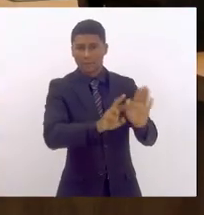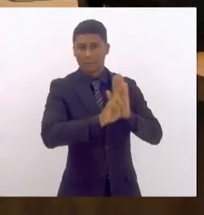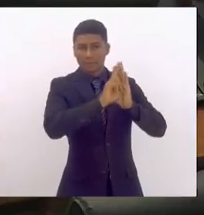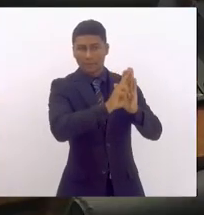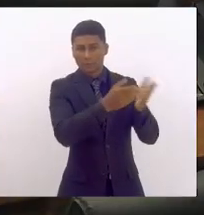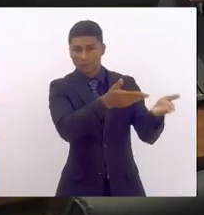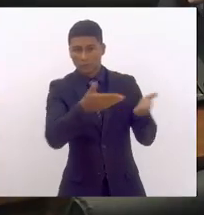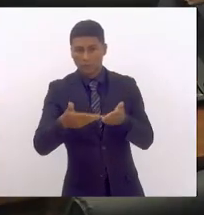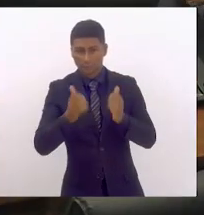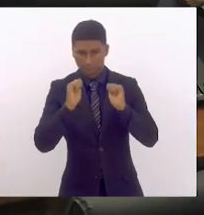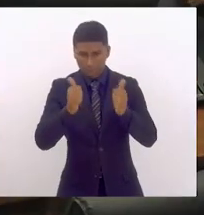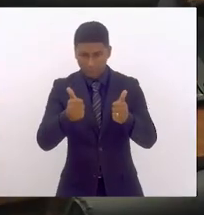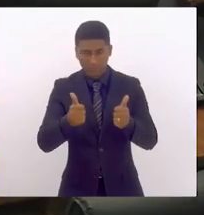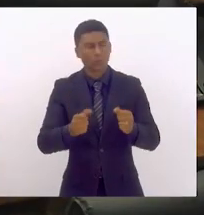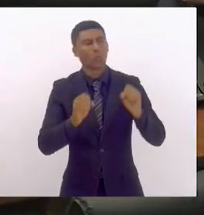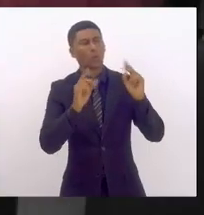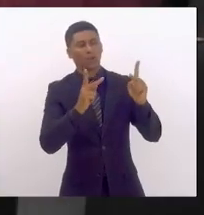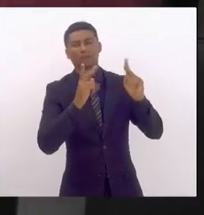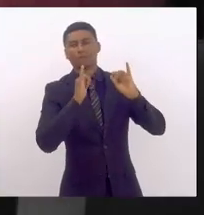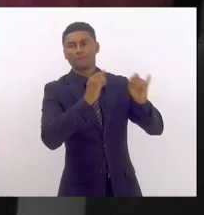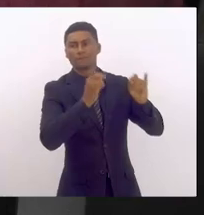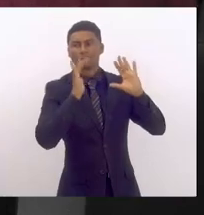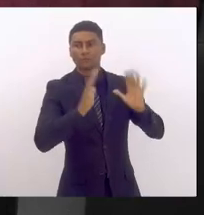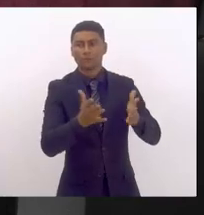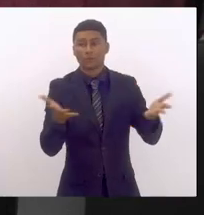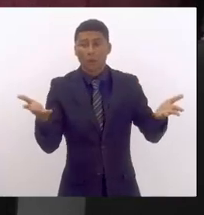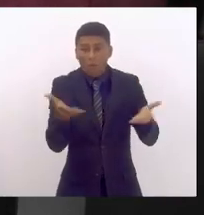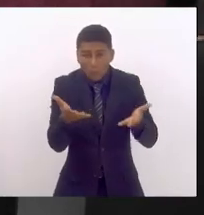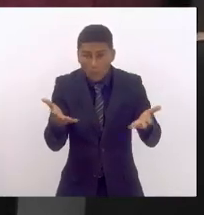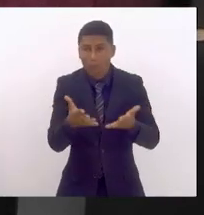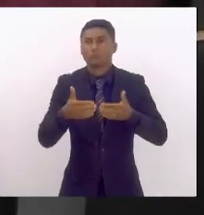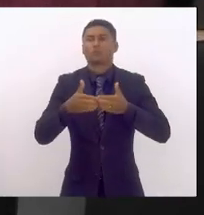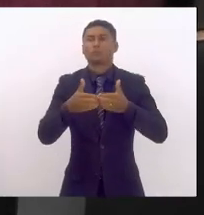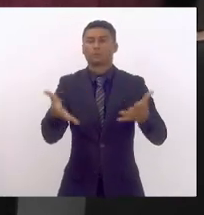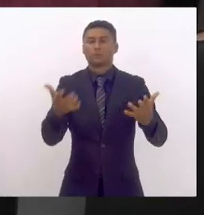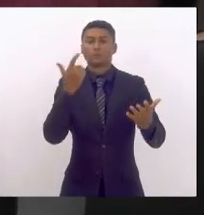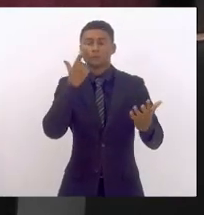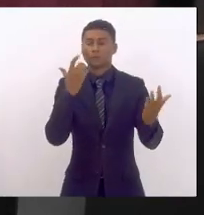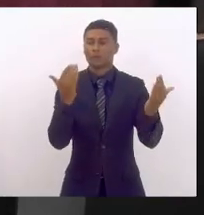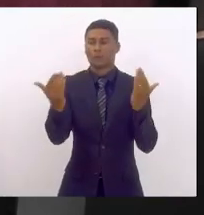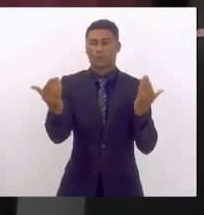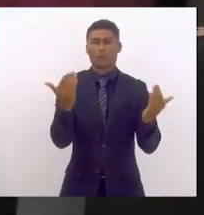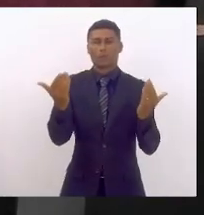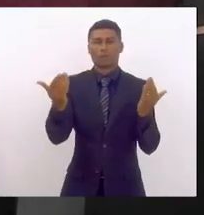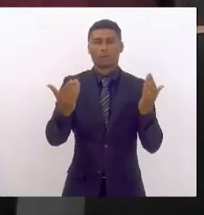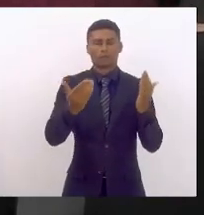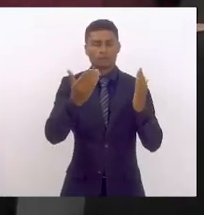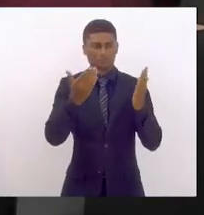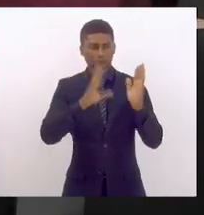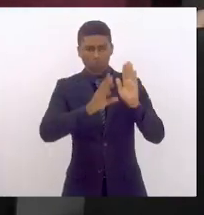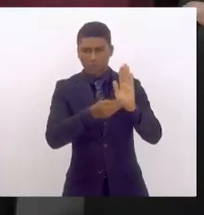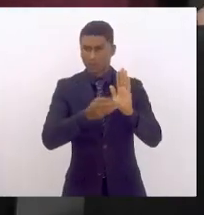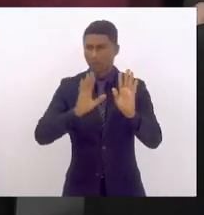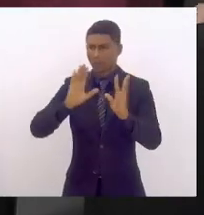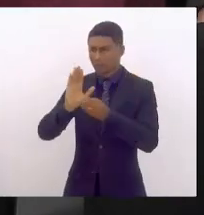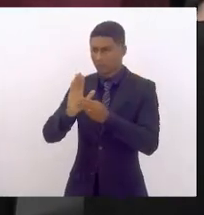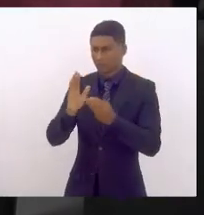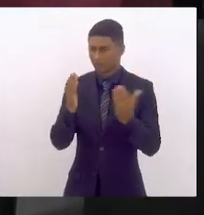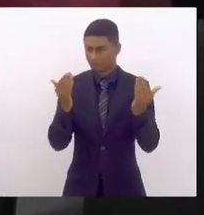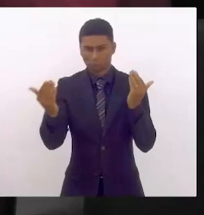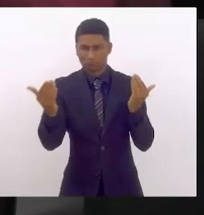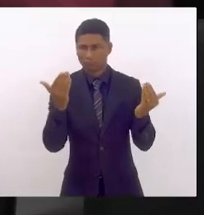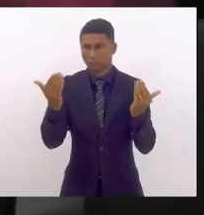Com certeza nós vamos a partir de hoje fazer um comparativo das emendas ao projeto vamos analisá-las